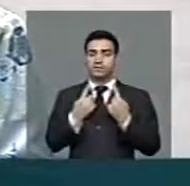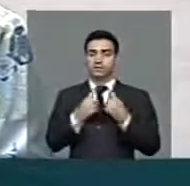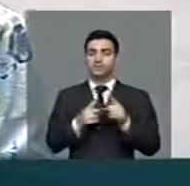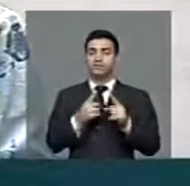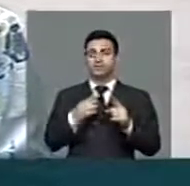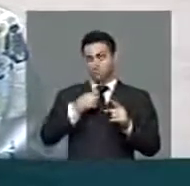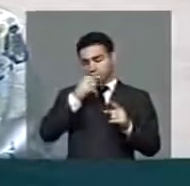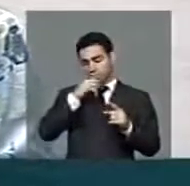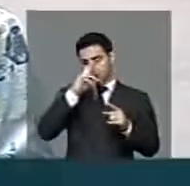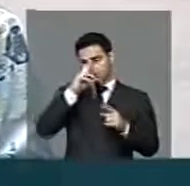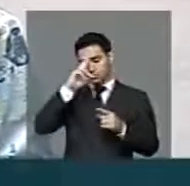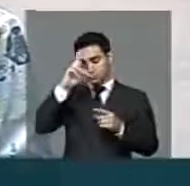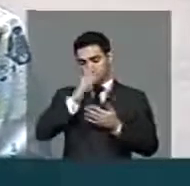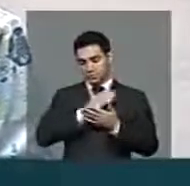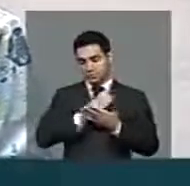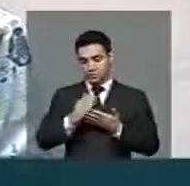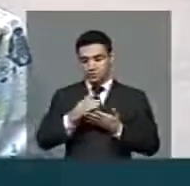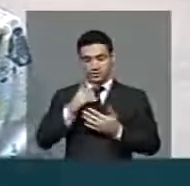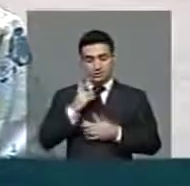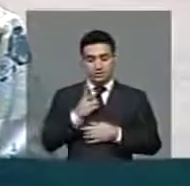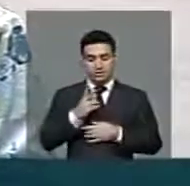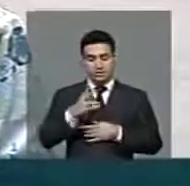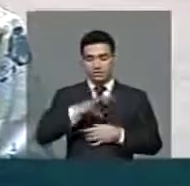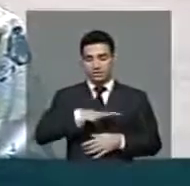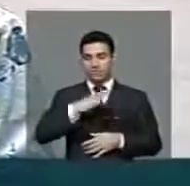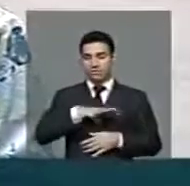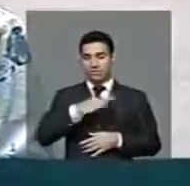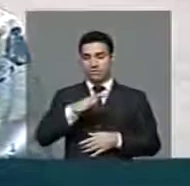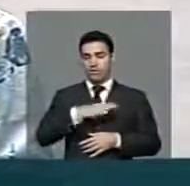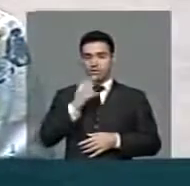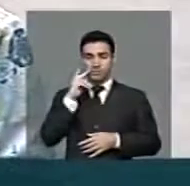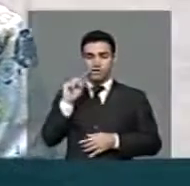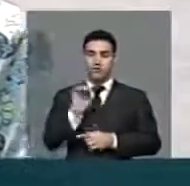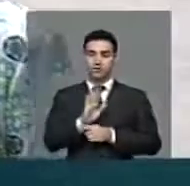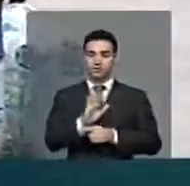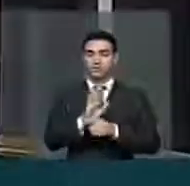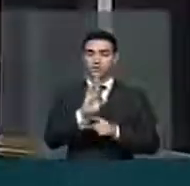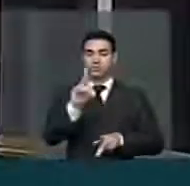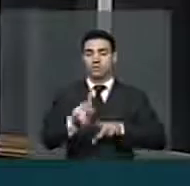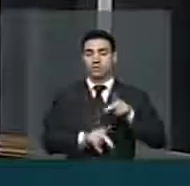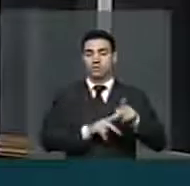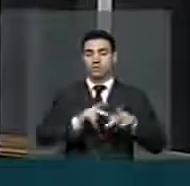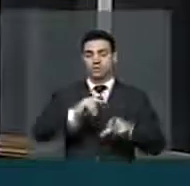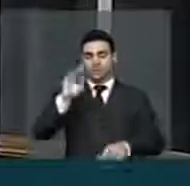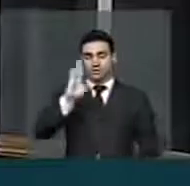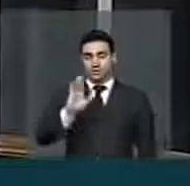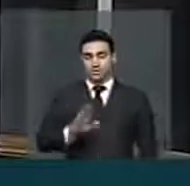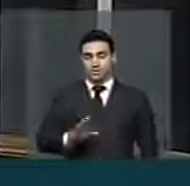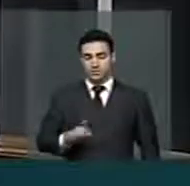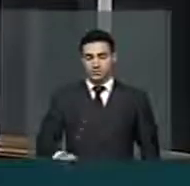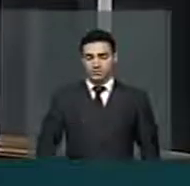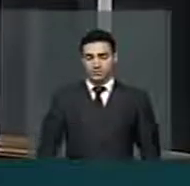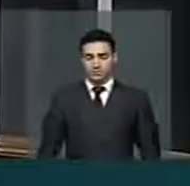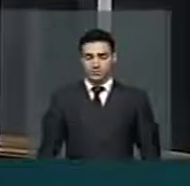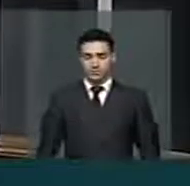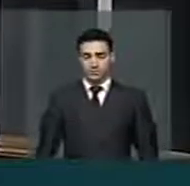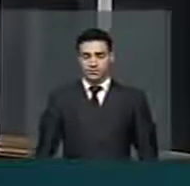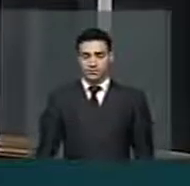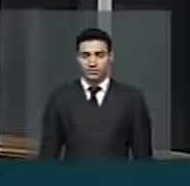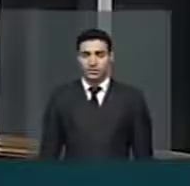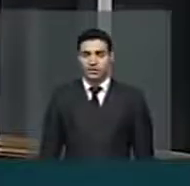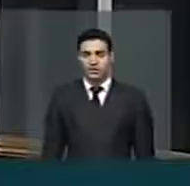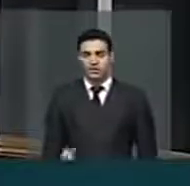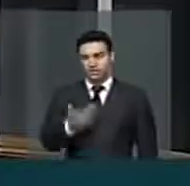comprou e que tenha sempre esta energia para ajudar o povo brasileiro. Confesso, deputada